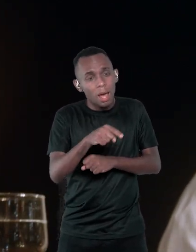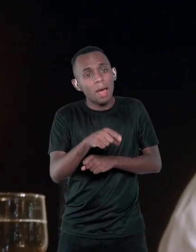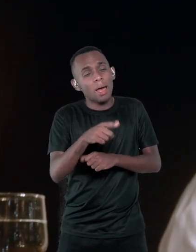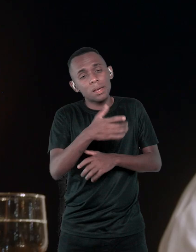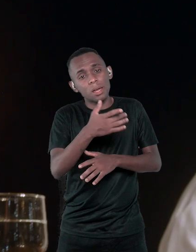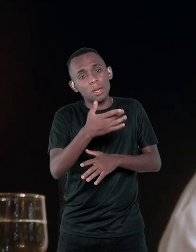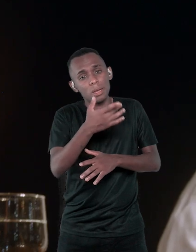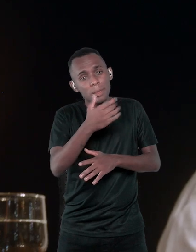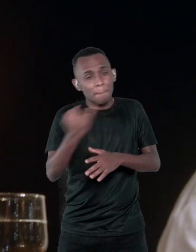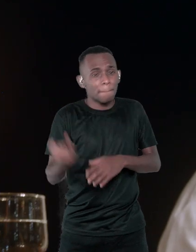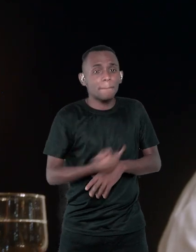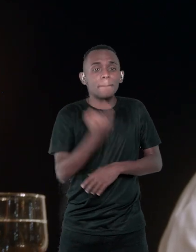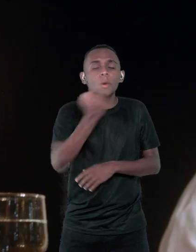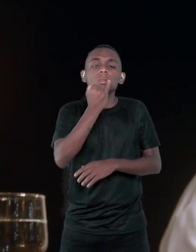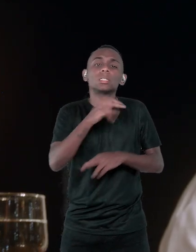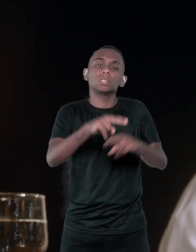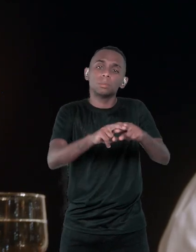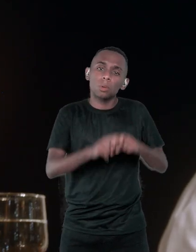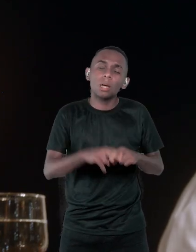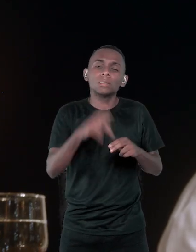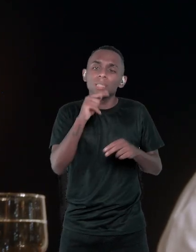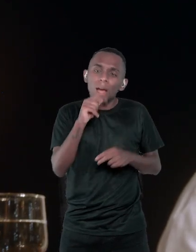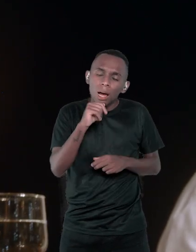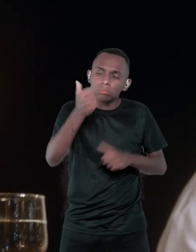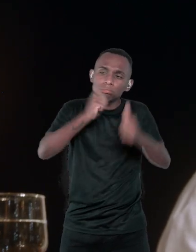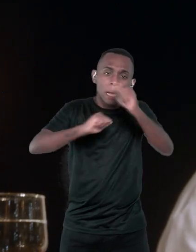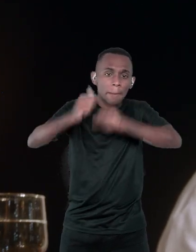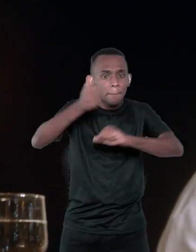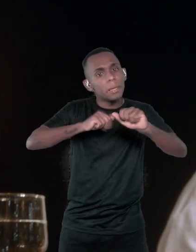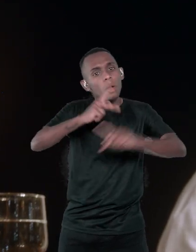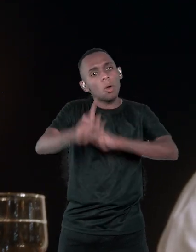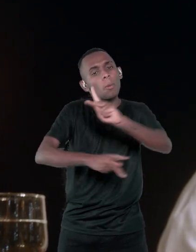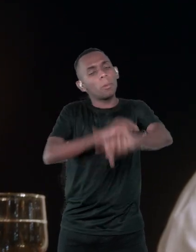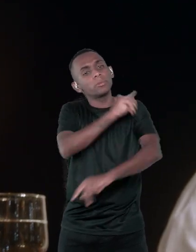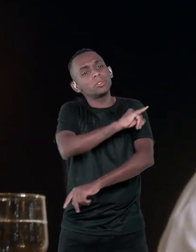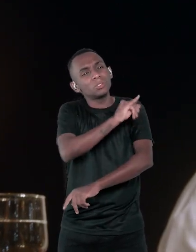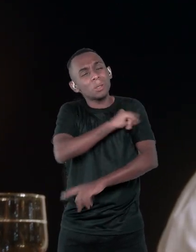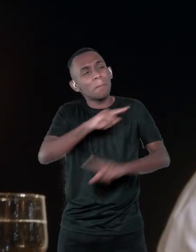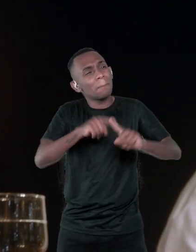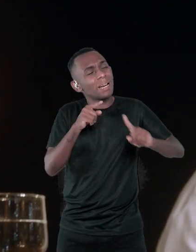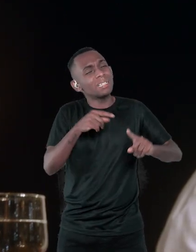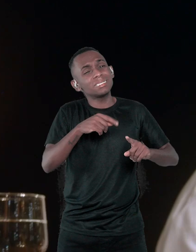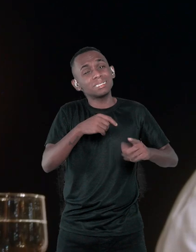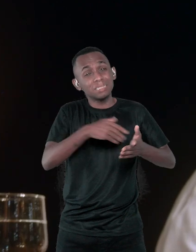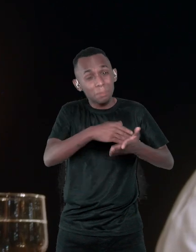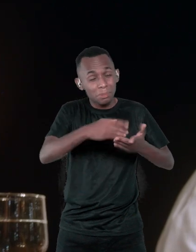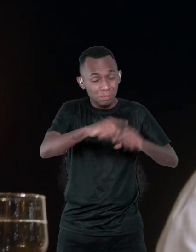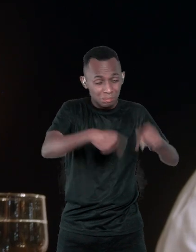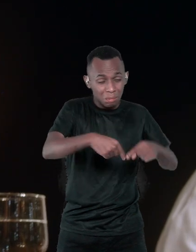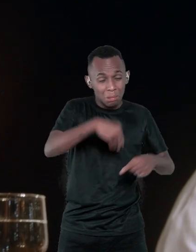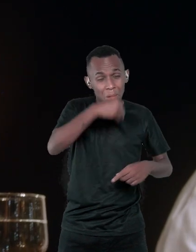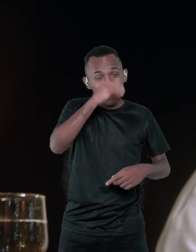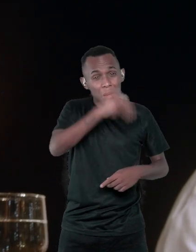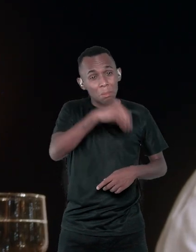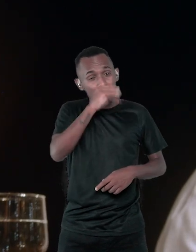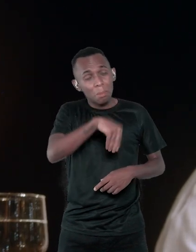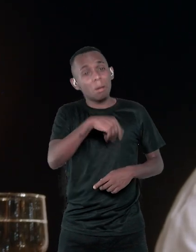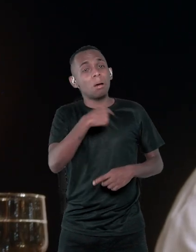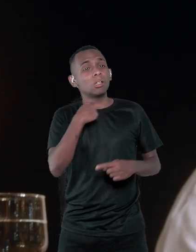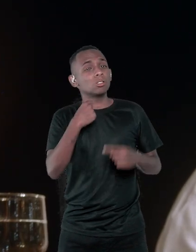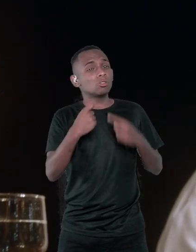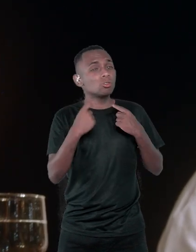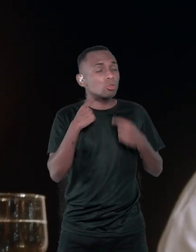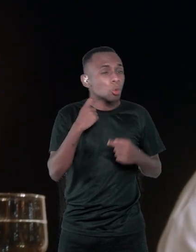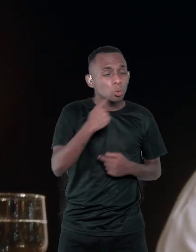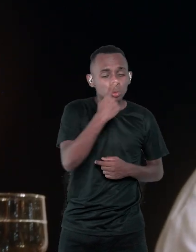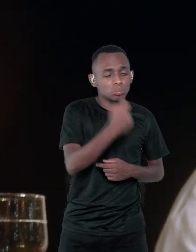estava negligenciado, estava totalmente poluído, né? E aí fomos conversar com as